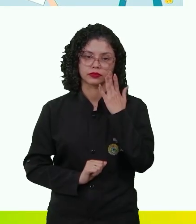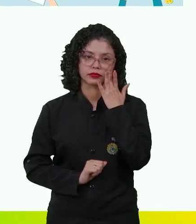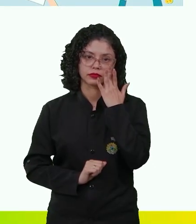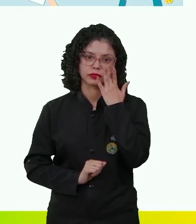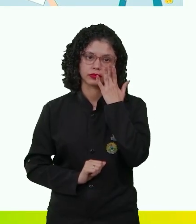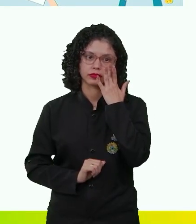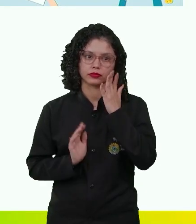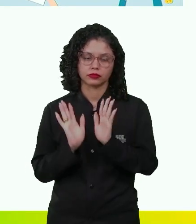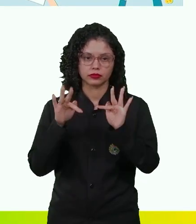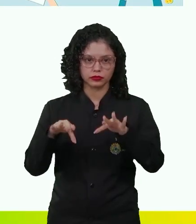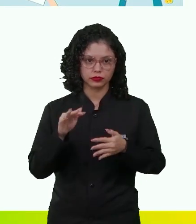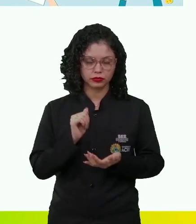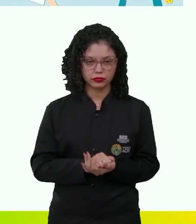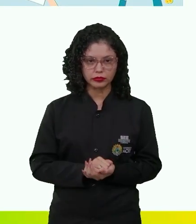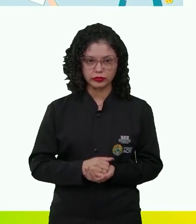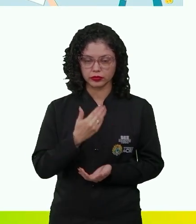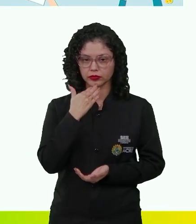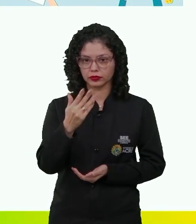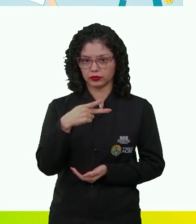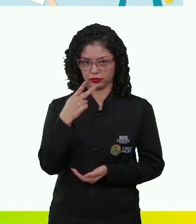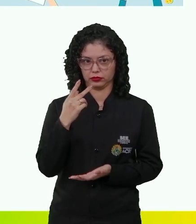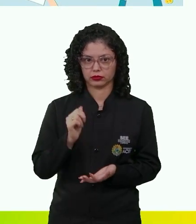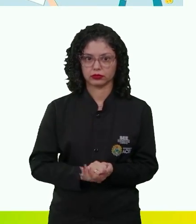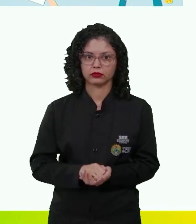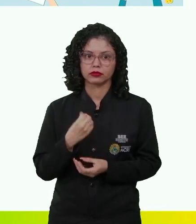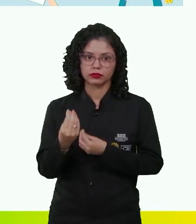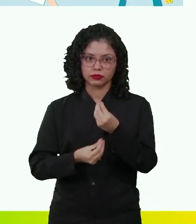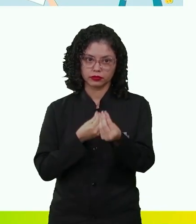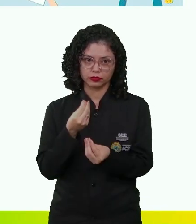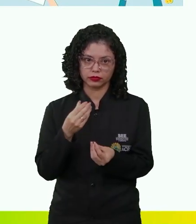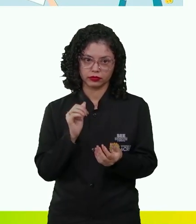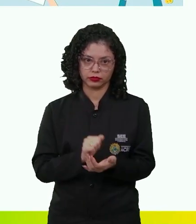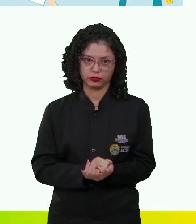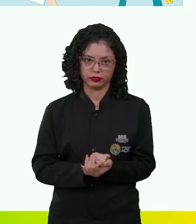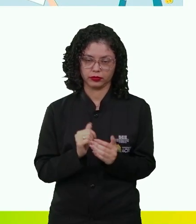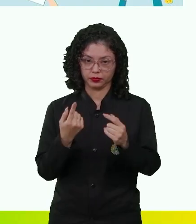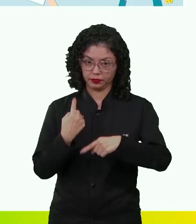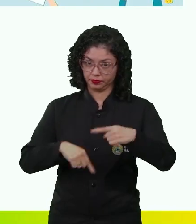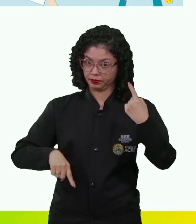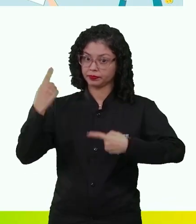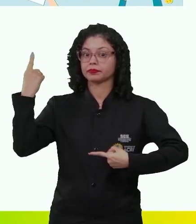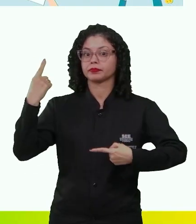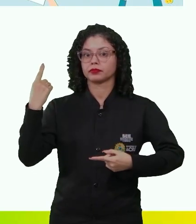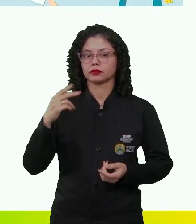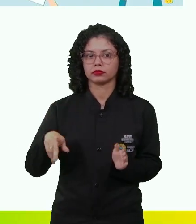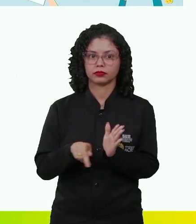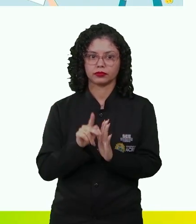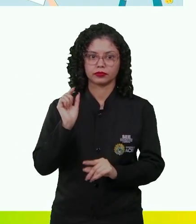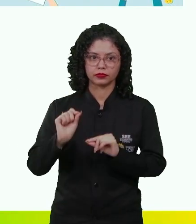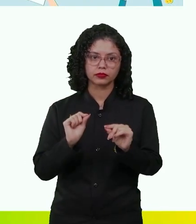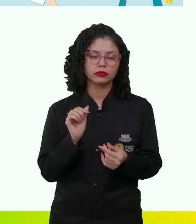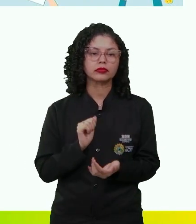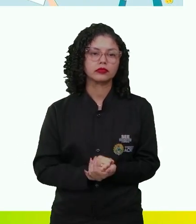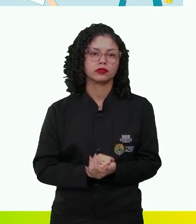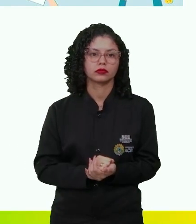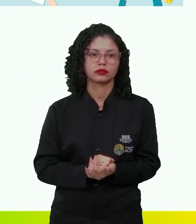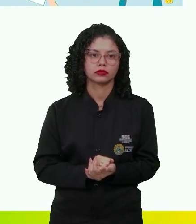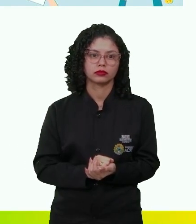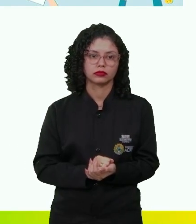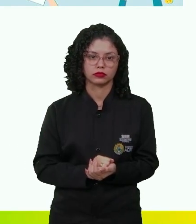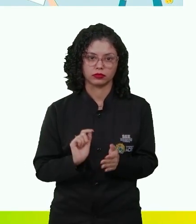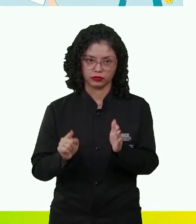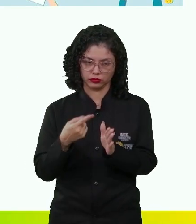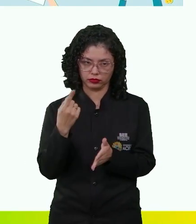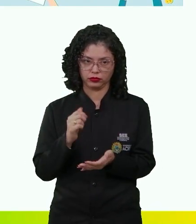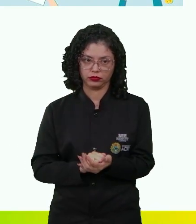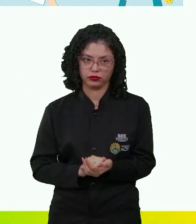Para concluir, eu gostaria de falar de como esses países podem superar essa dependência.